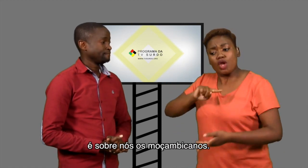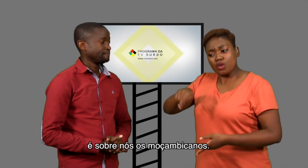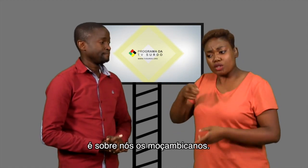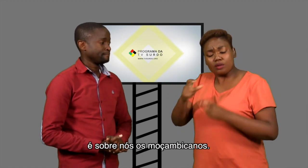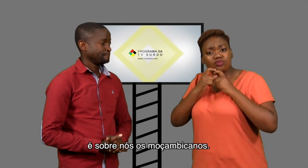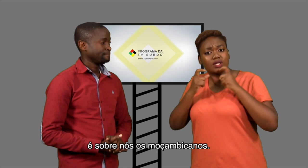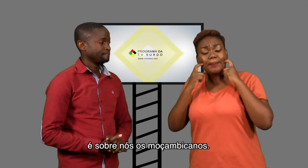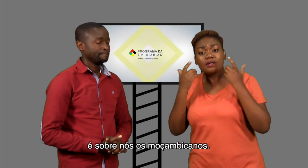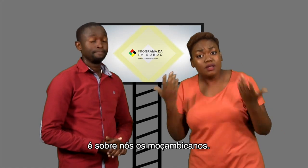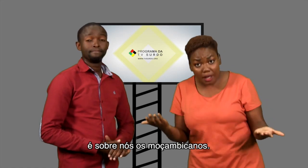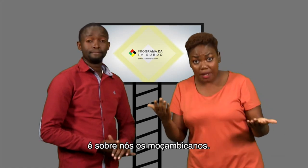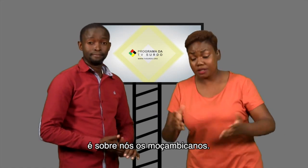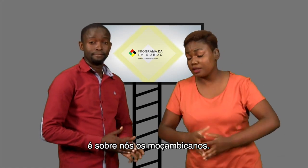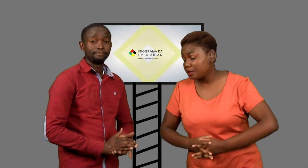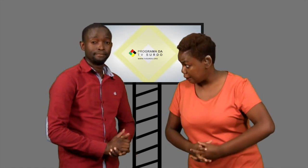moçambicanos.